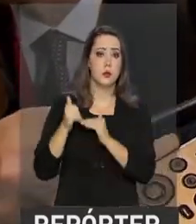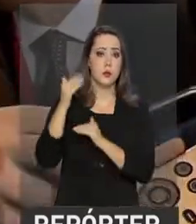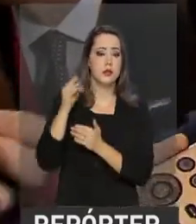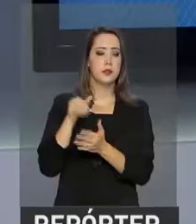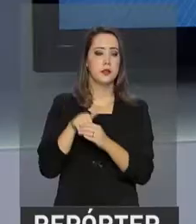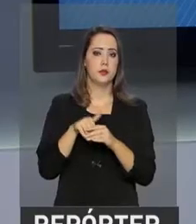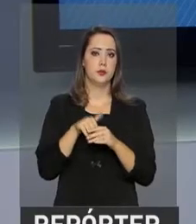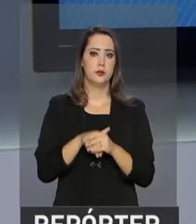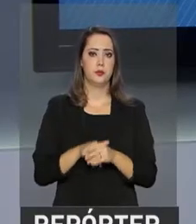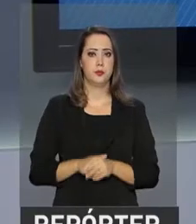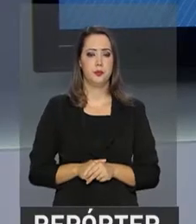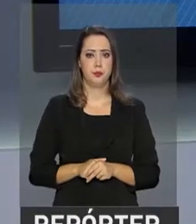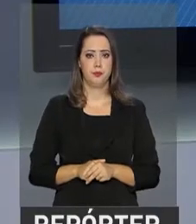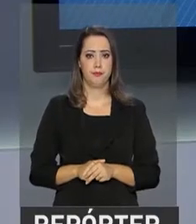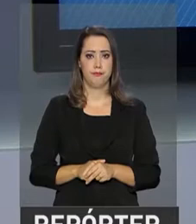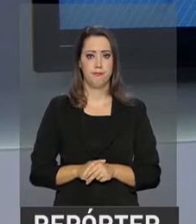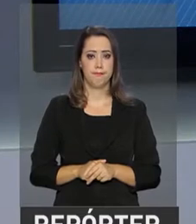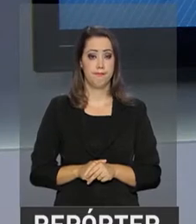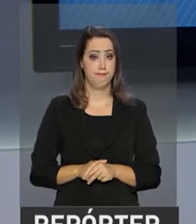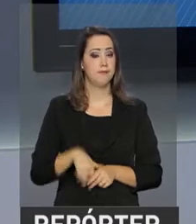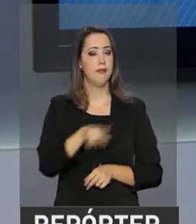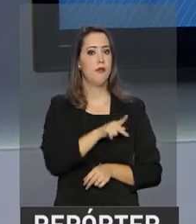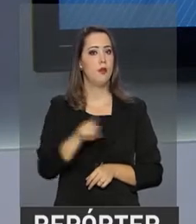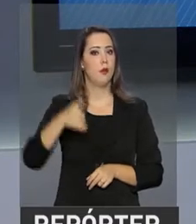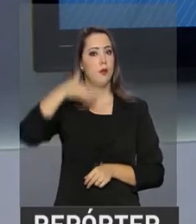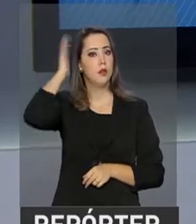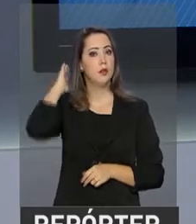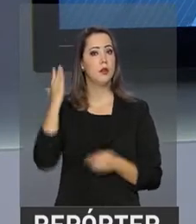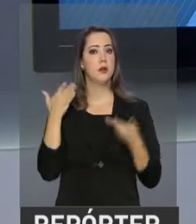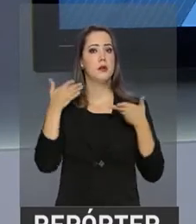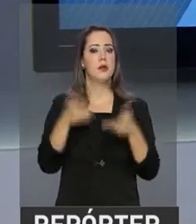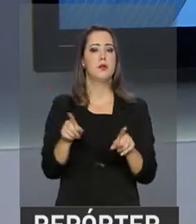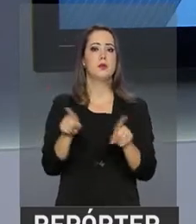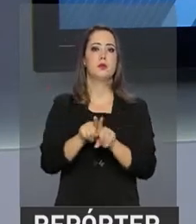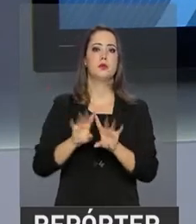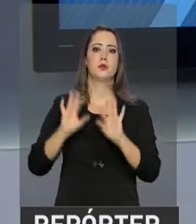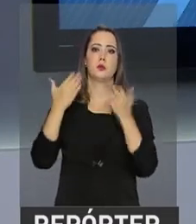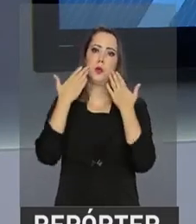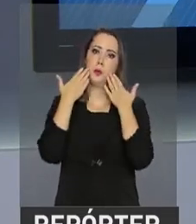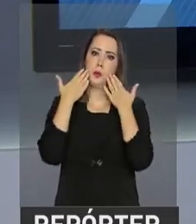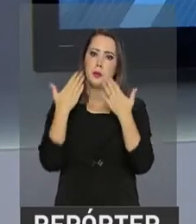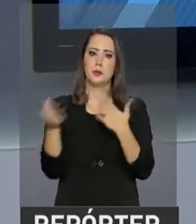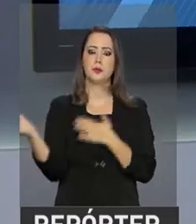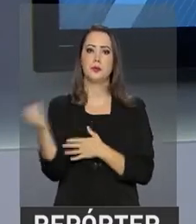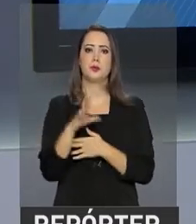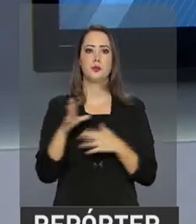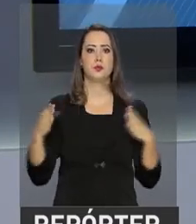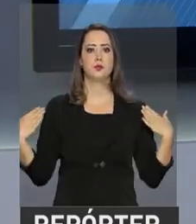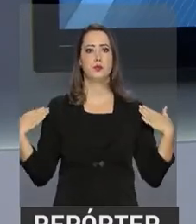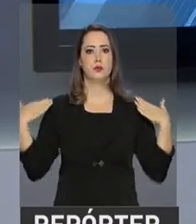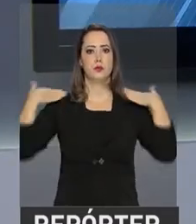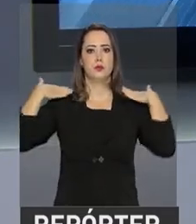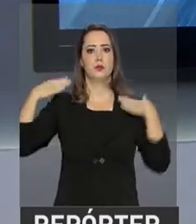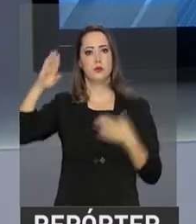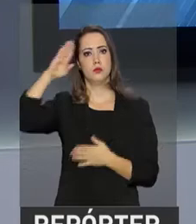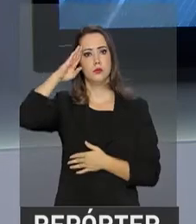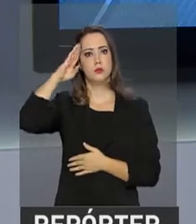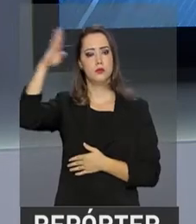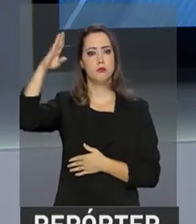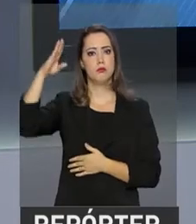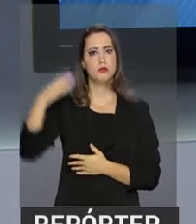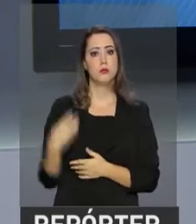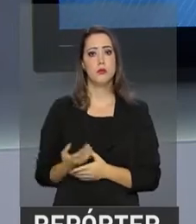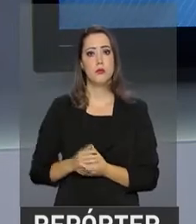agora. E o presidente Michel Temer participou ainda de cerimônia de apresentação dos novos oficiais das Forças